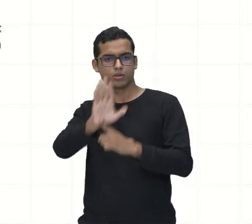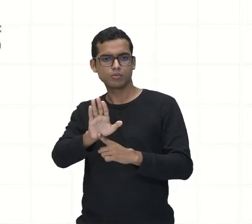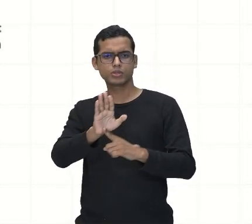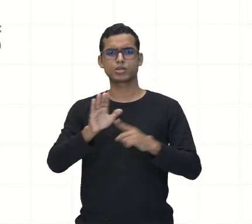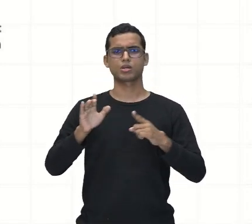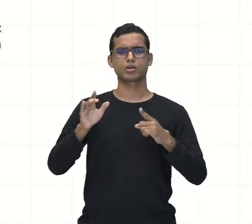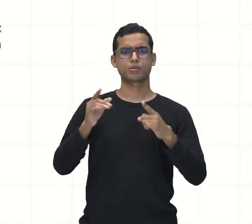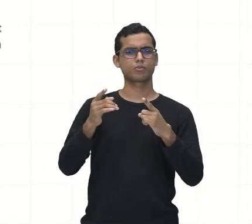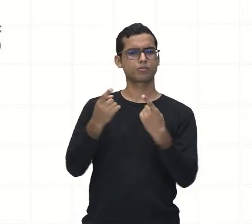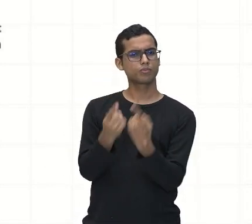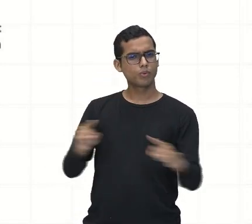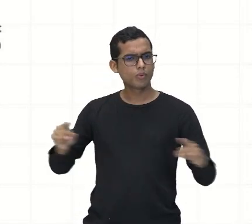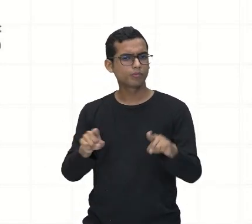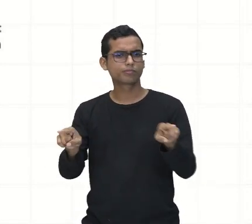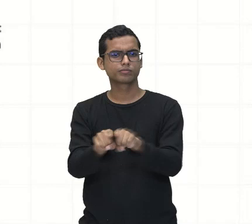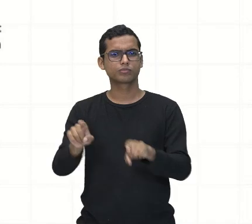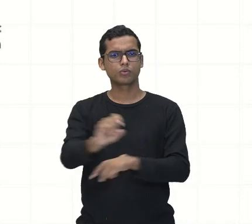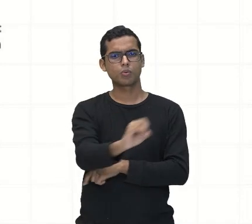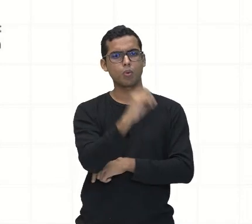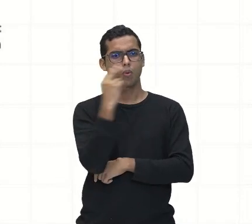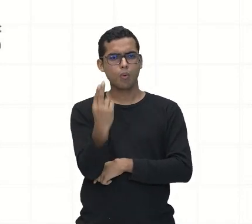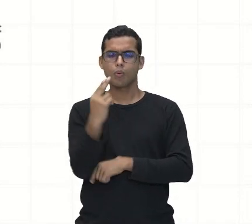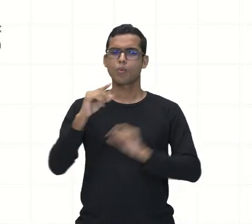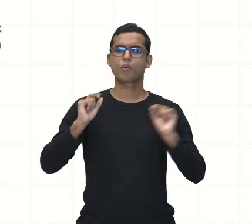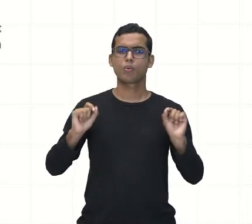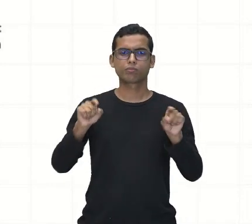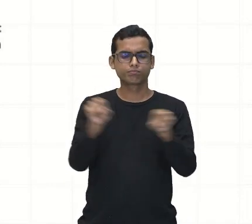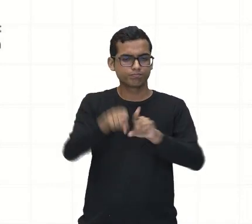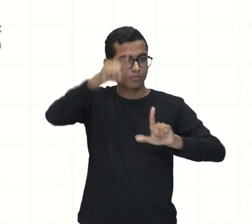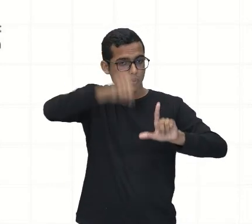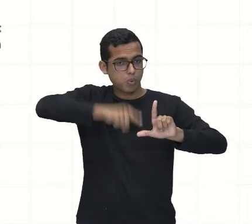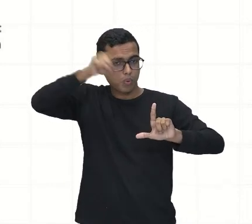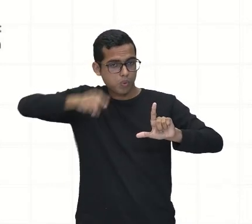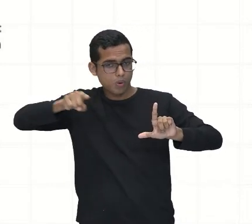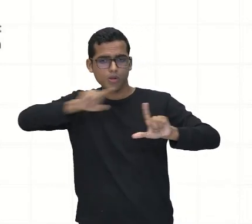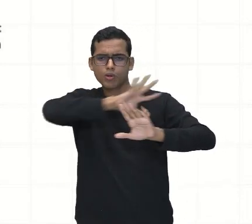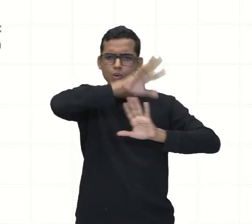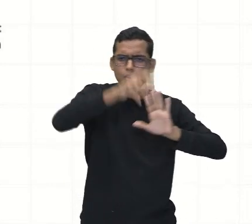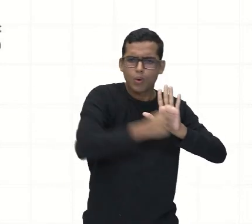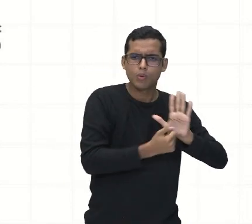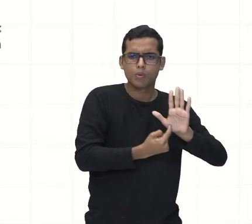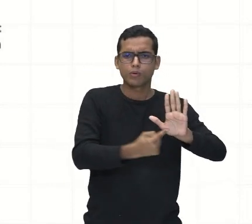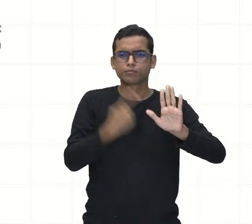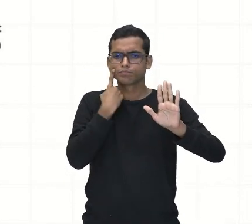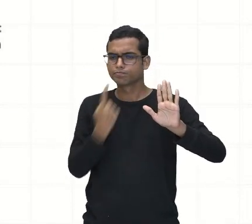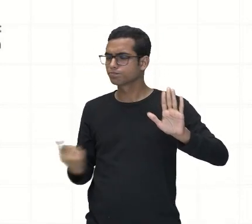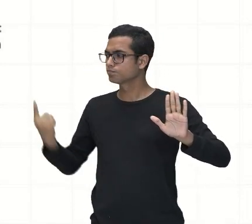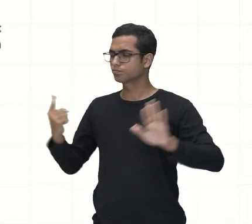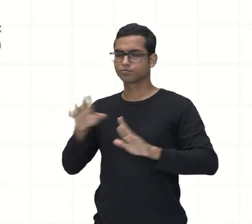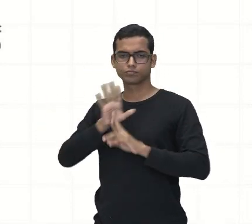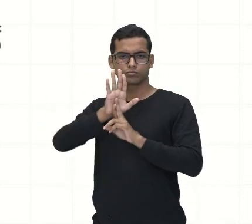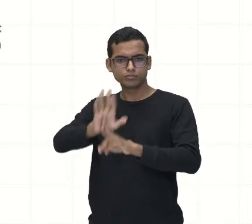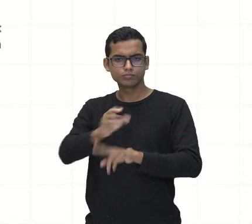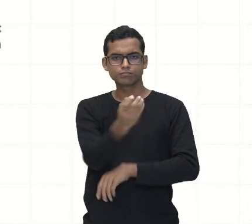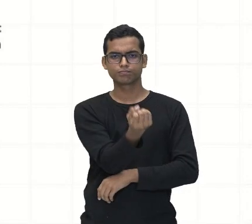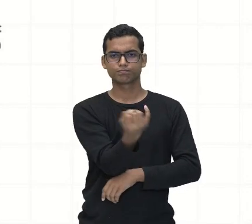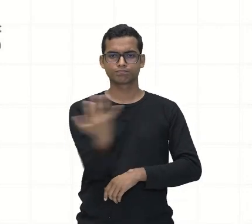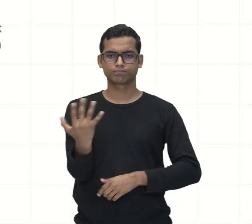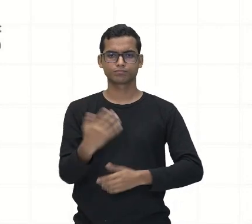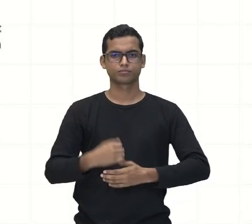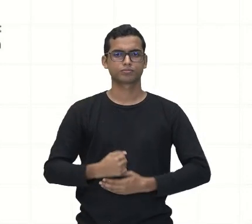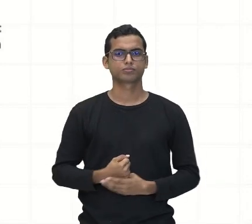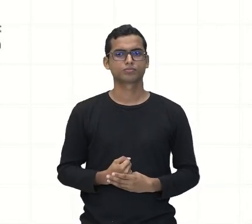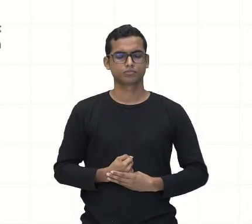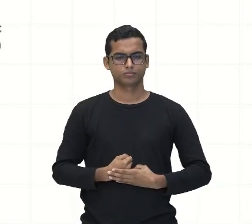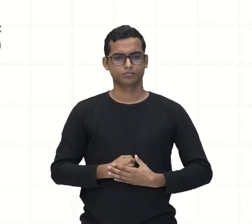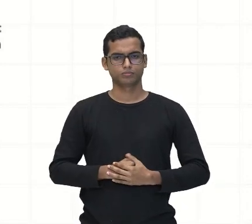estatísticas. Cada ícone ou símbolo no gráfico representa uma certa quantidade. Então aqui, ó,